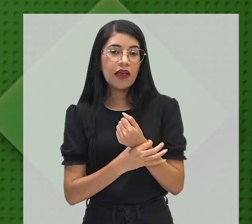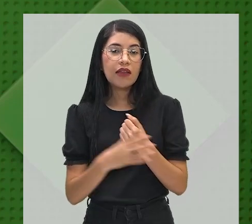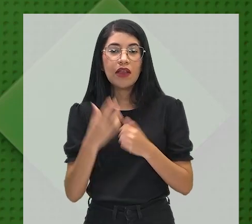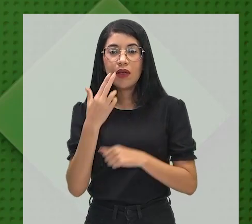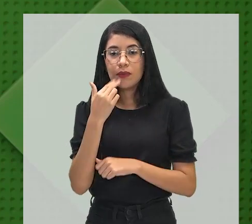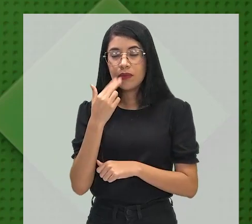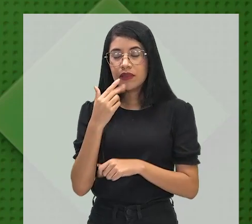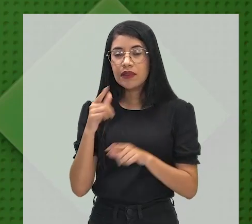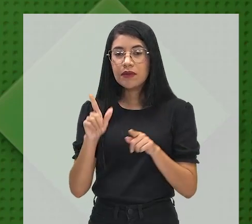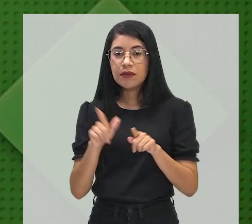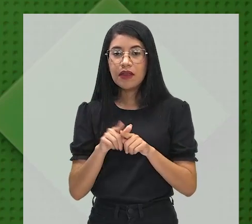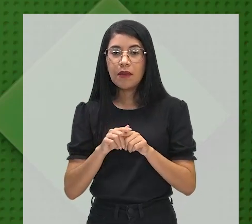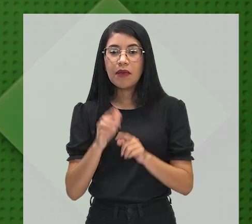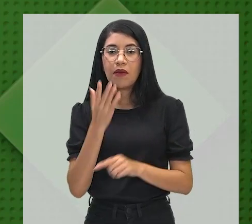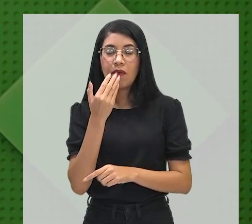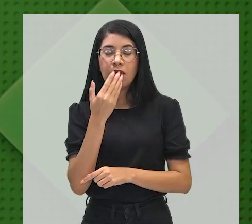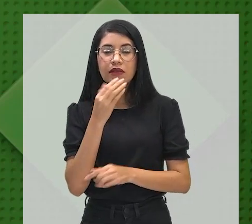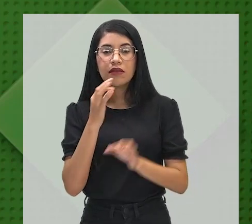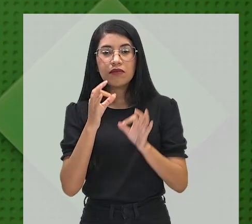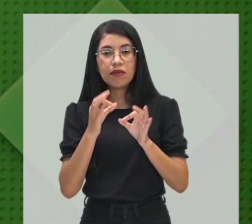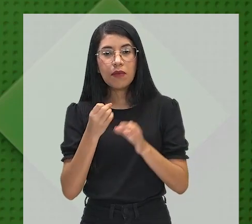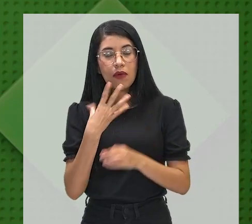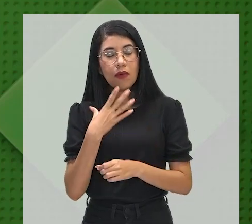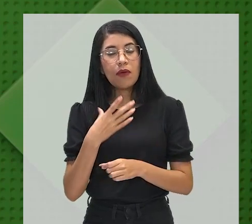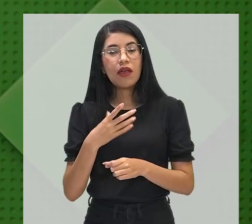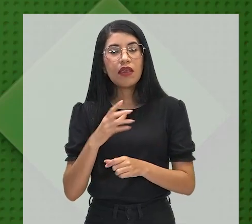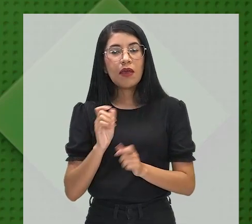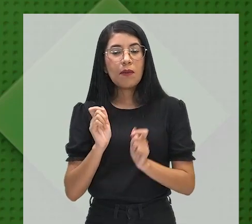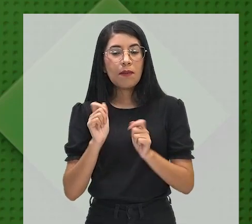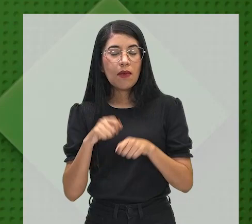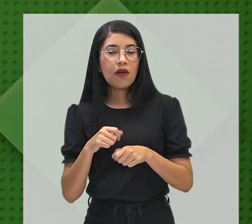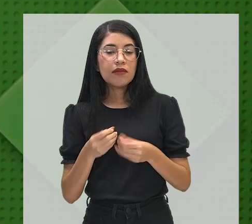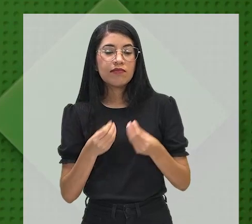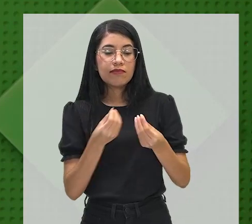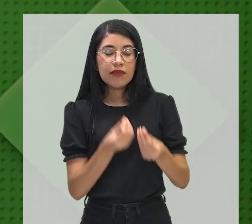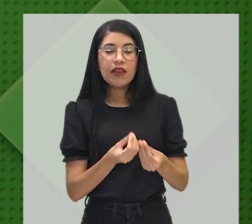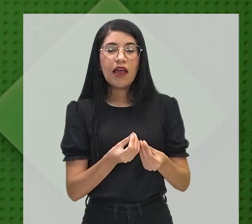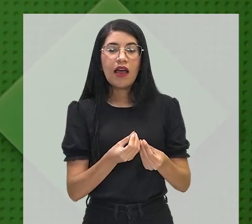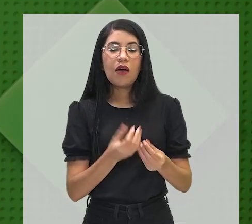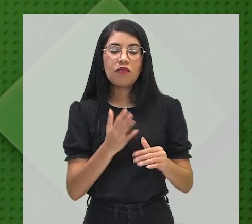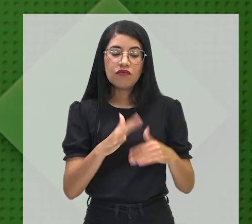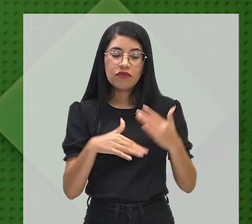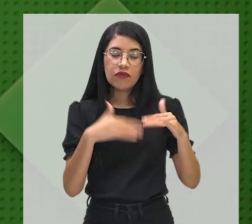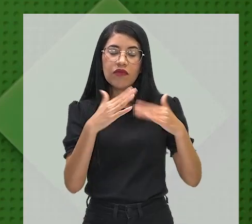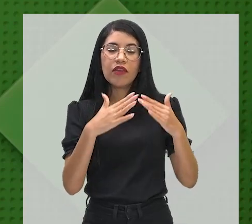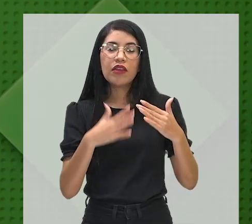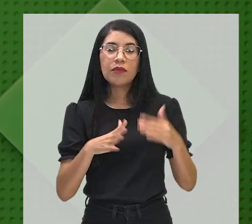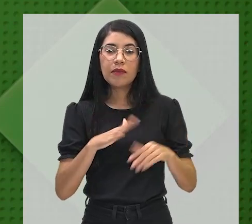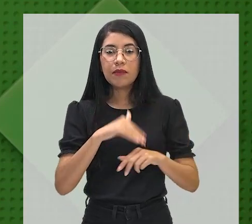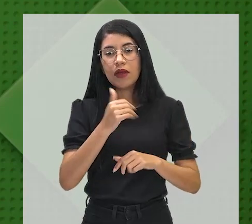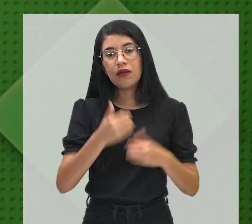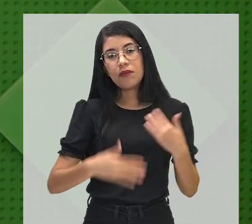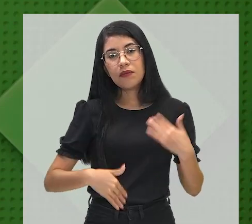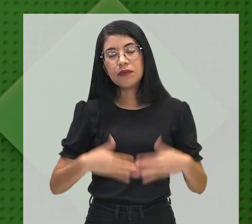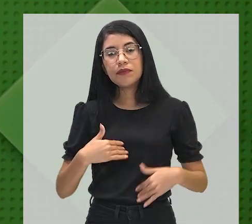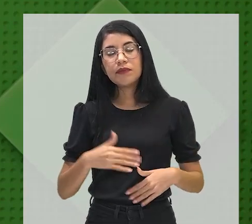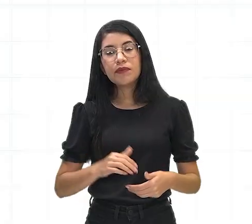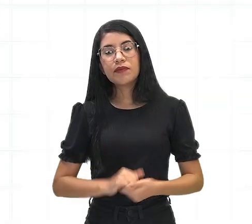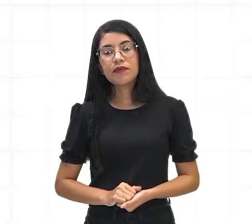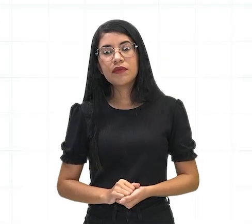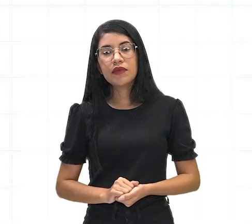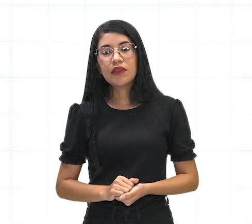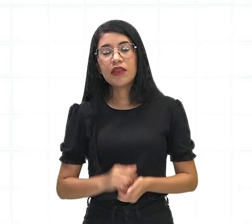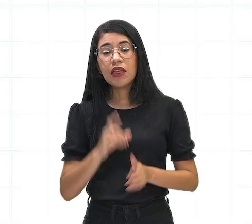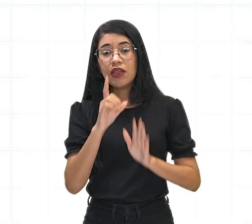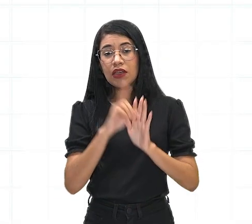à nutrição, a uma alimentação adequada que possa proporcionar para ela o melhor desenvolvimento do seu corpo, né? Bom,